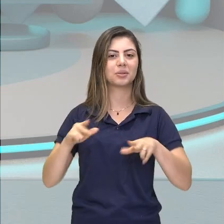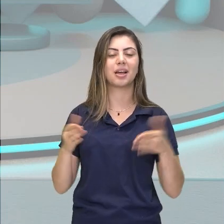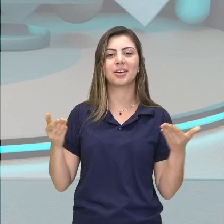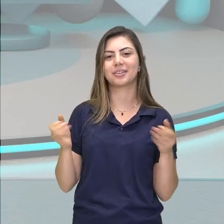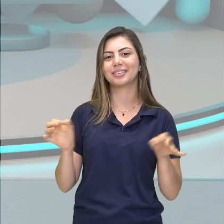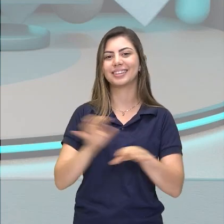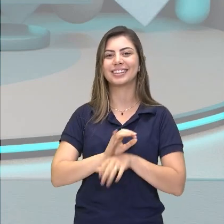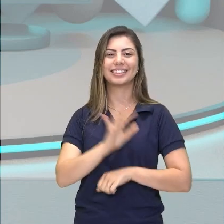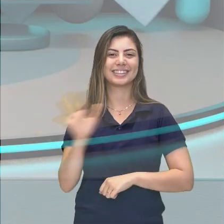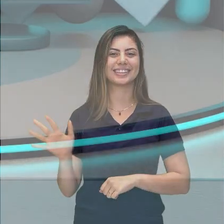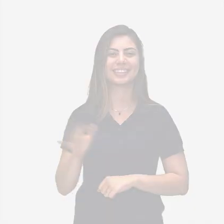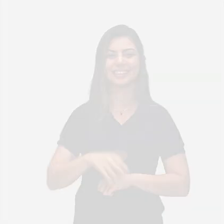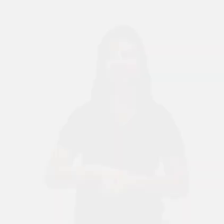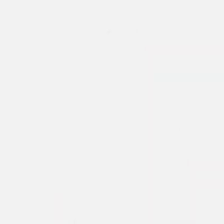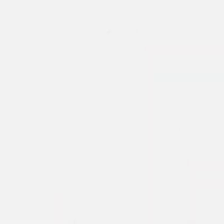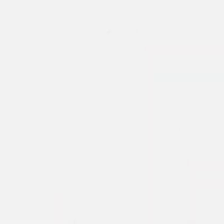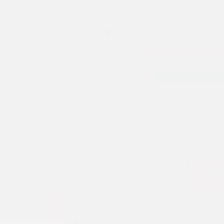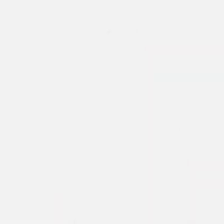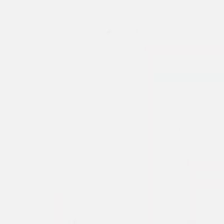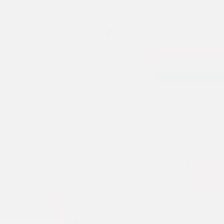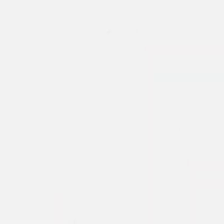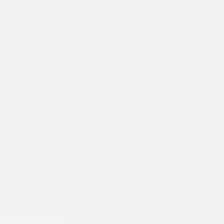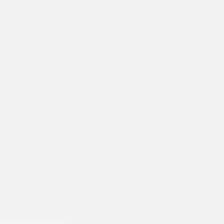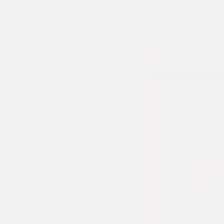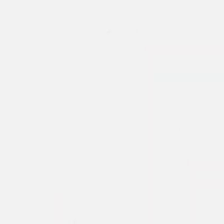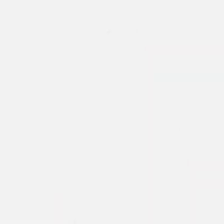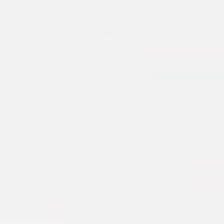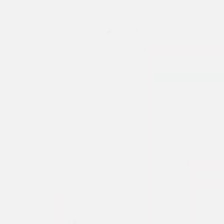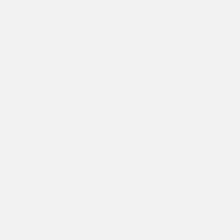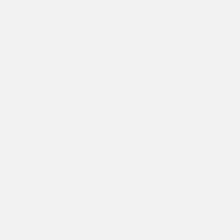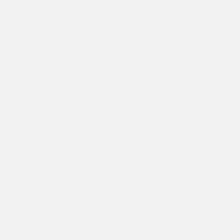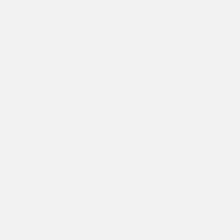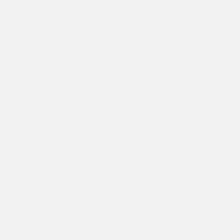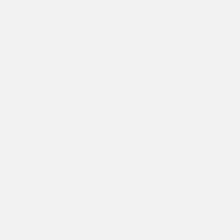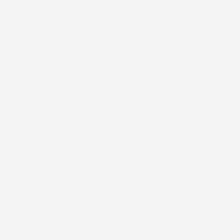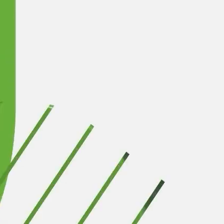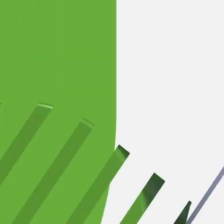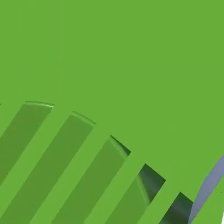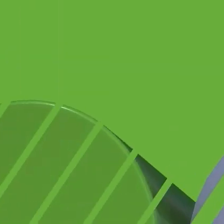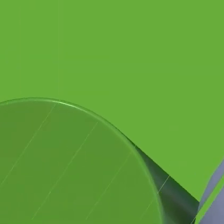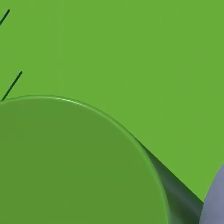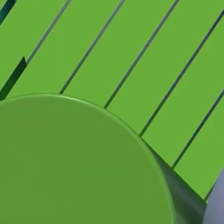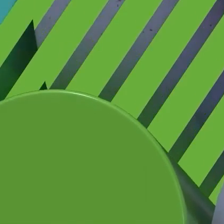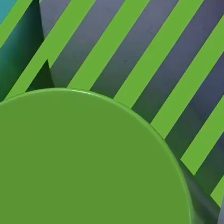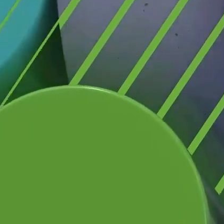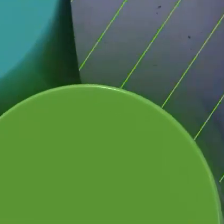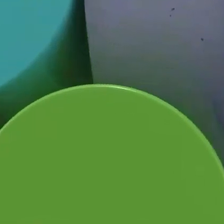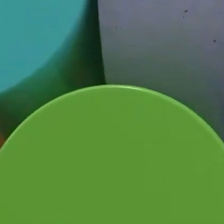por aqui, tá bom?